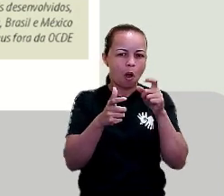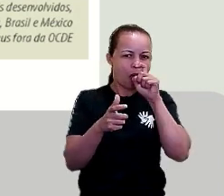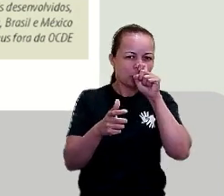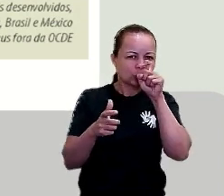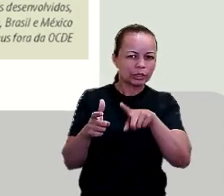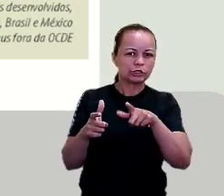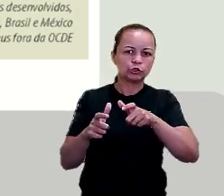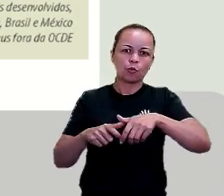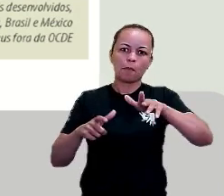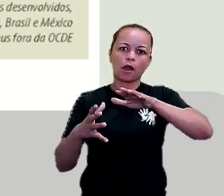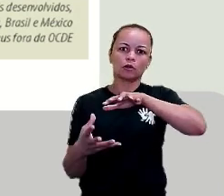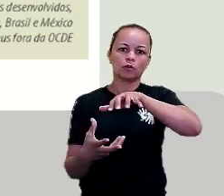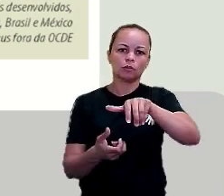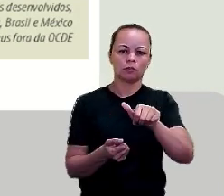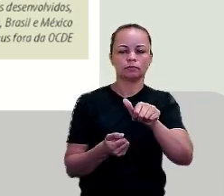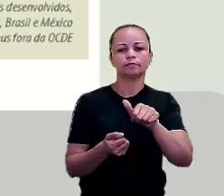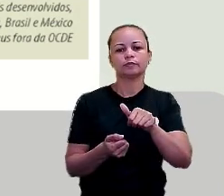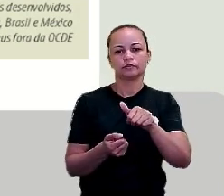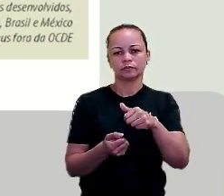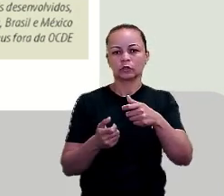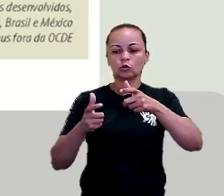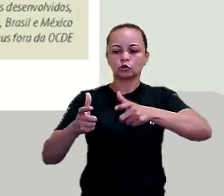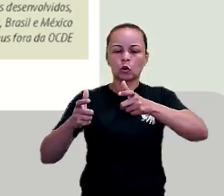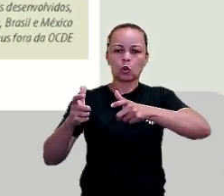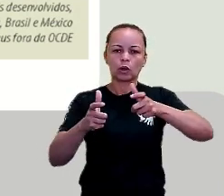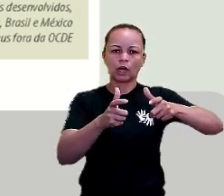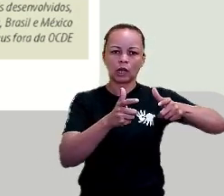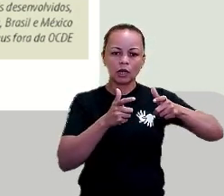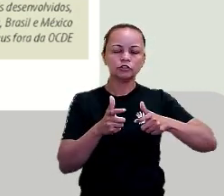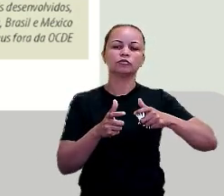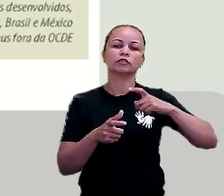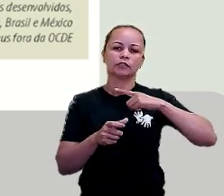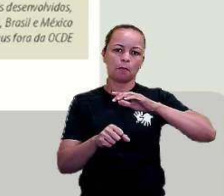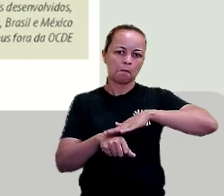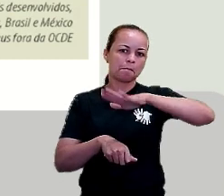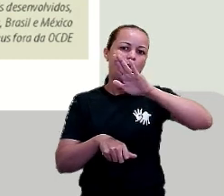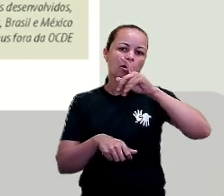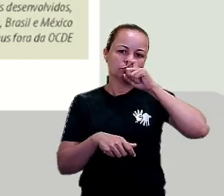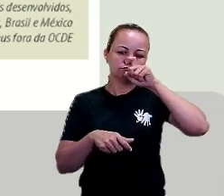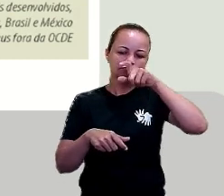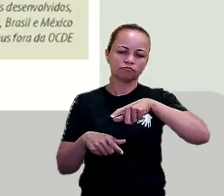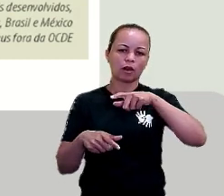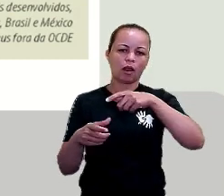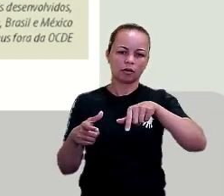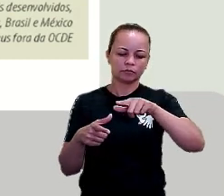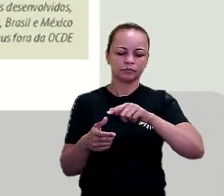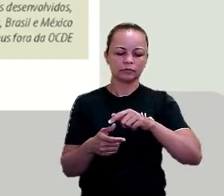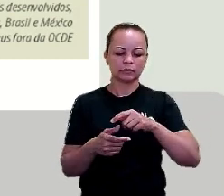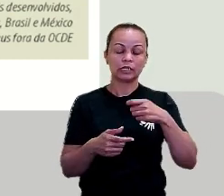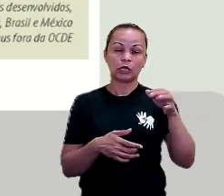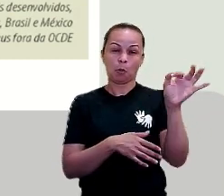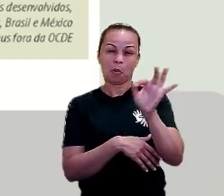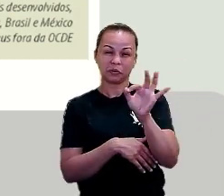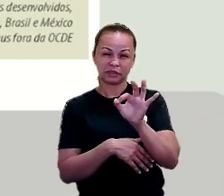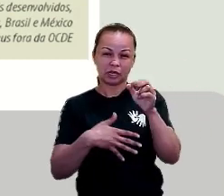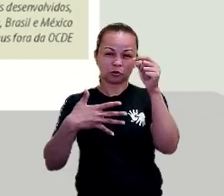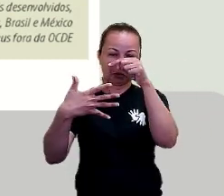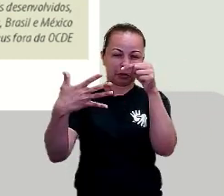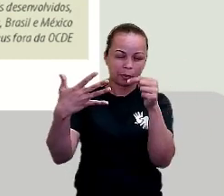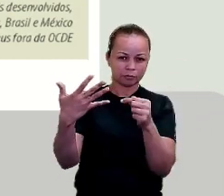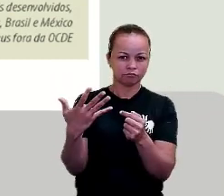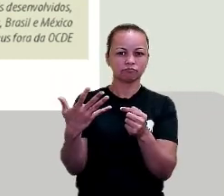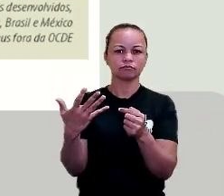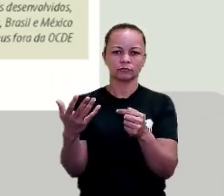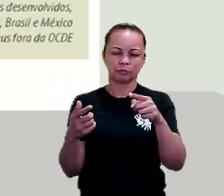mundo. Tá certo? Os locais que produzem bastante lixo. E cada local desse tem uma porcentagem, para vocês terem